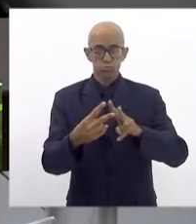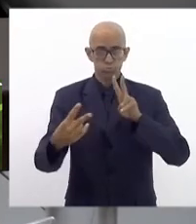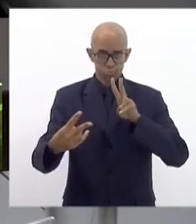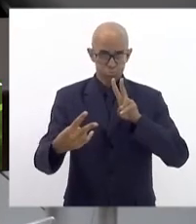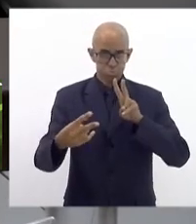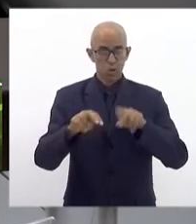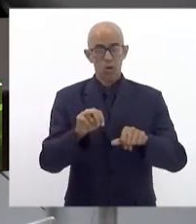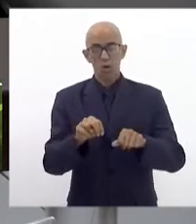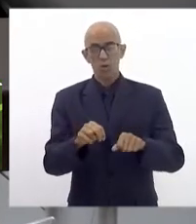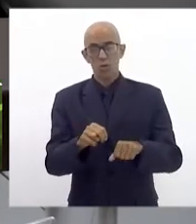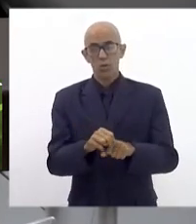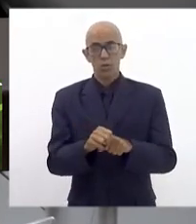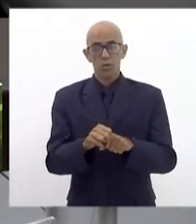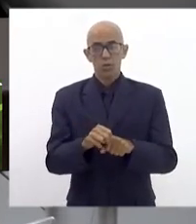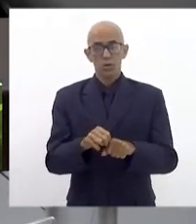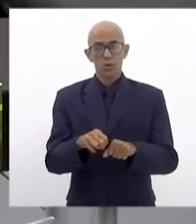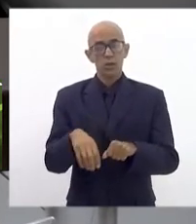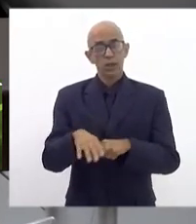no ambiente acadêmico,